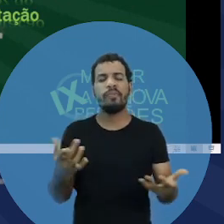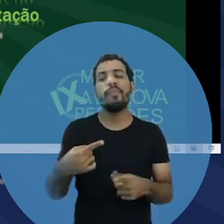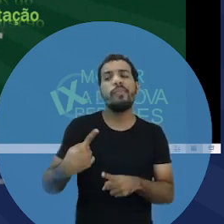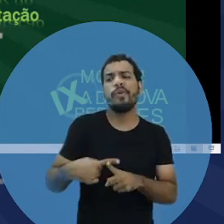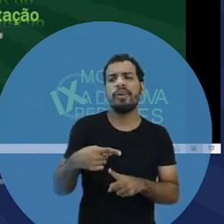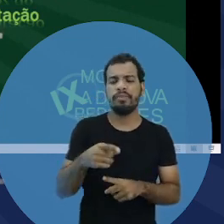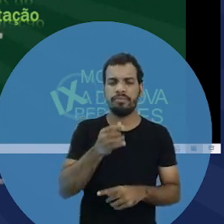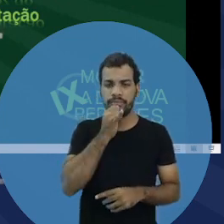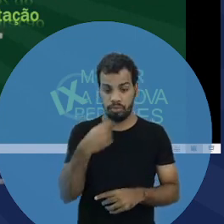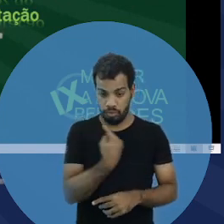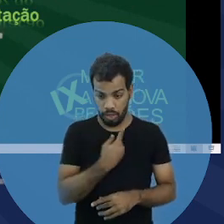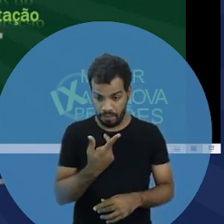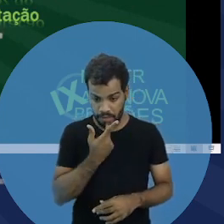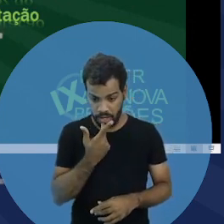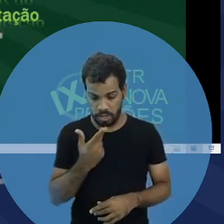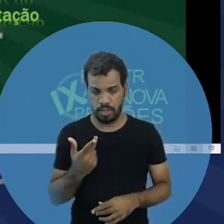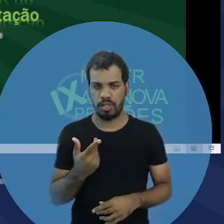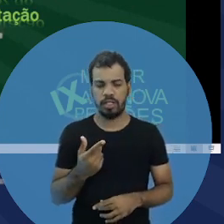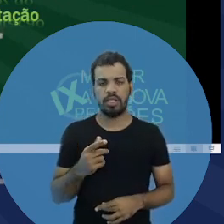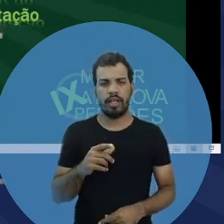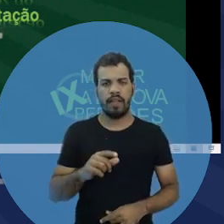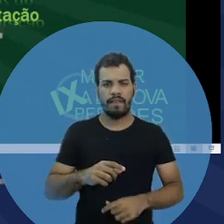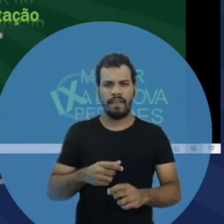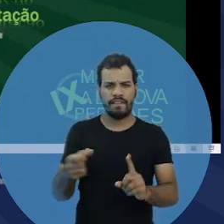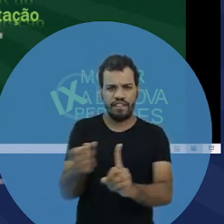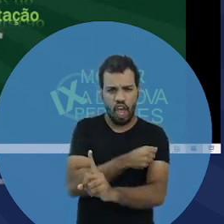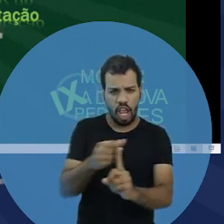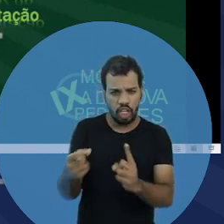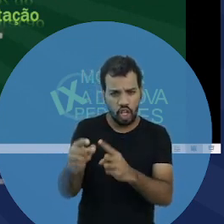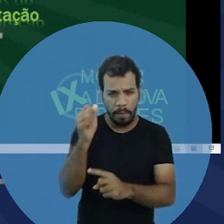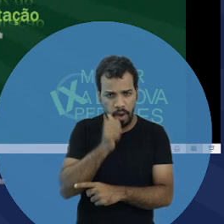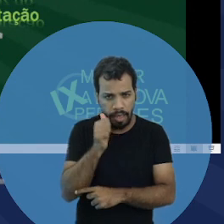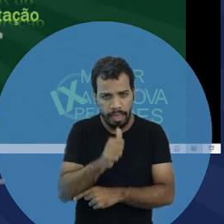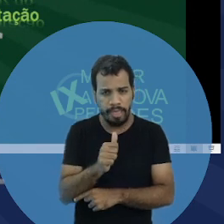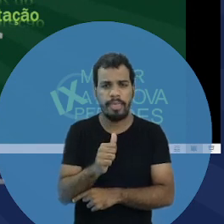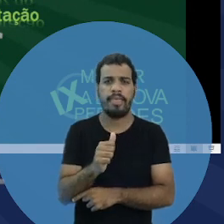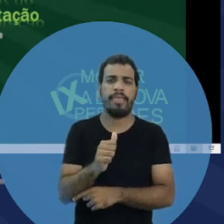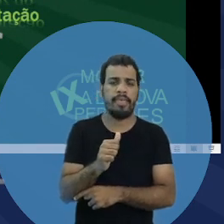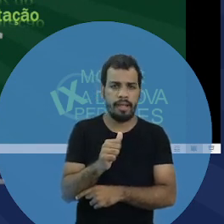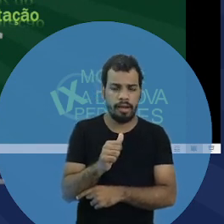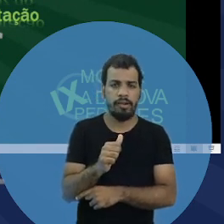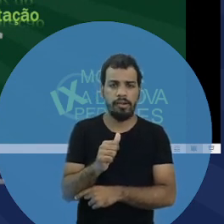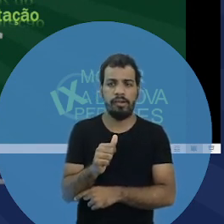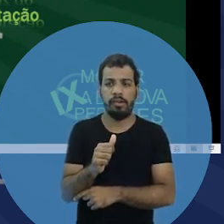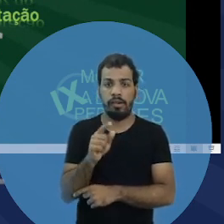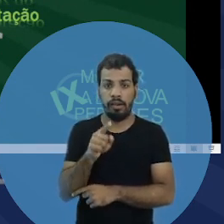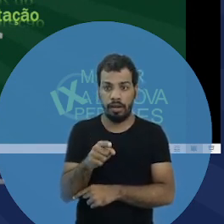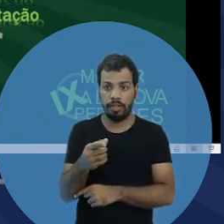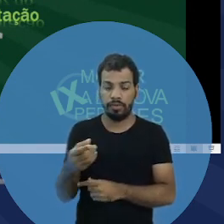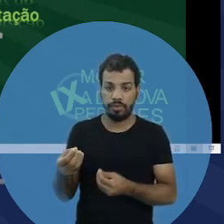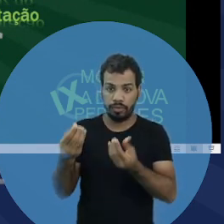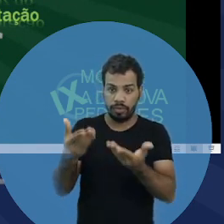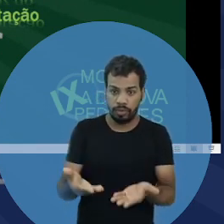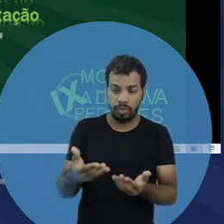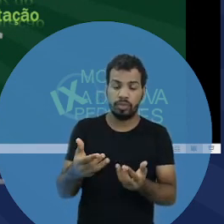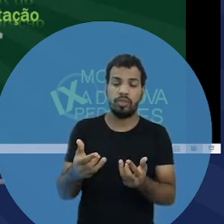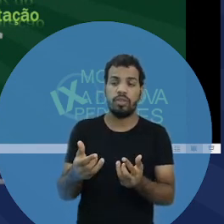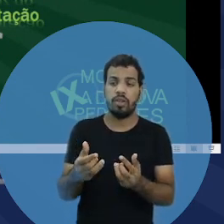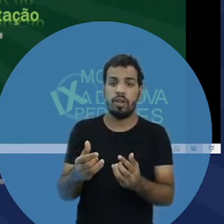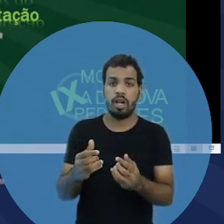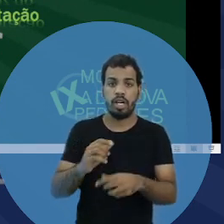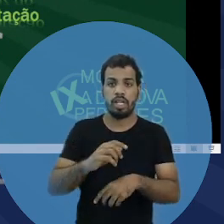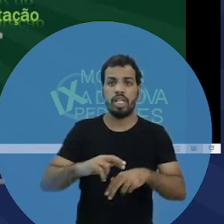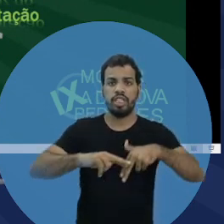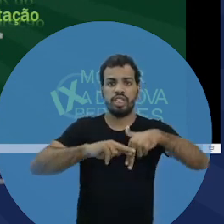falando em violência contra as mulheres também, e aí se a gente não traz a questão do gênero ligada